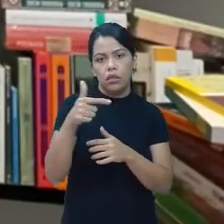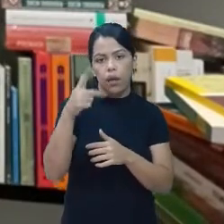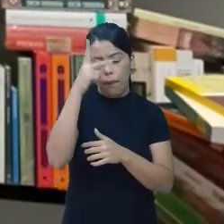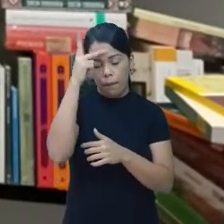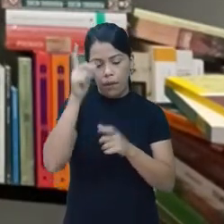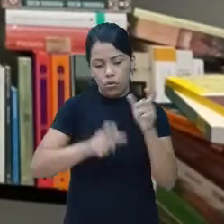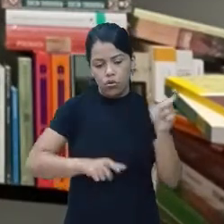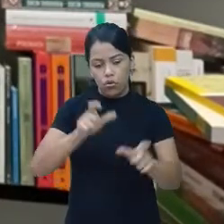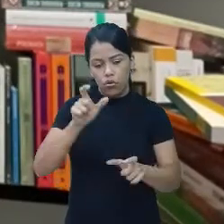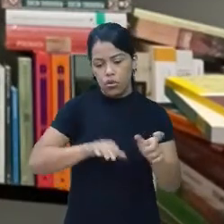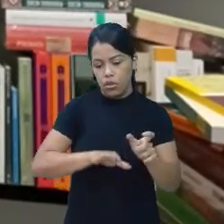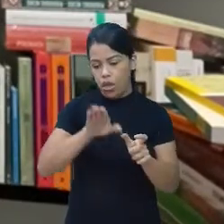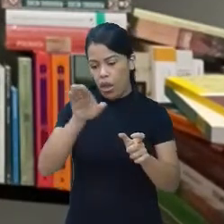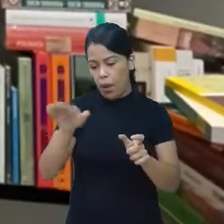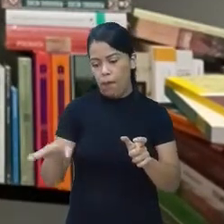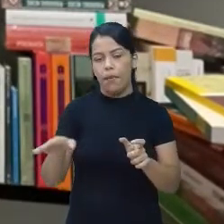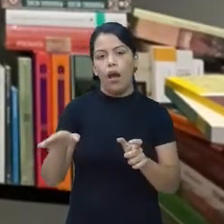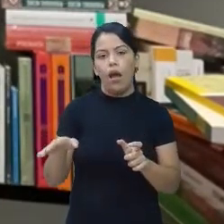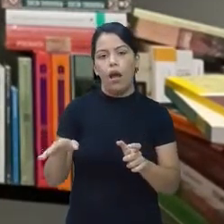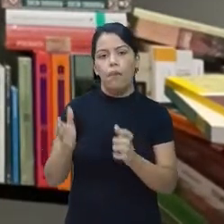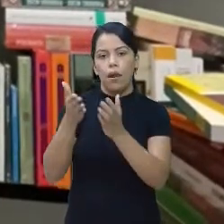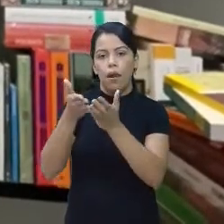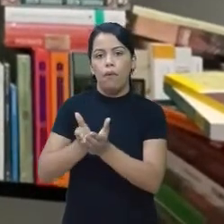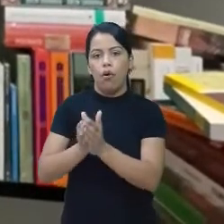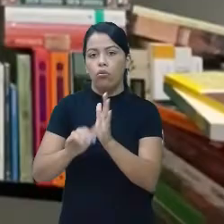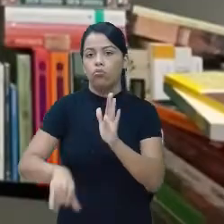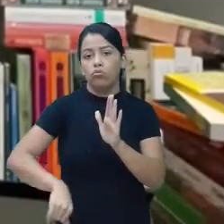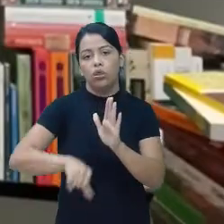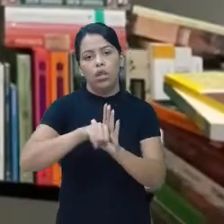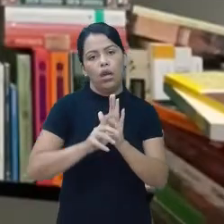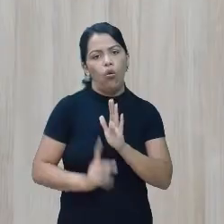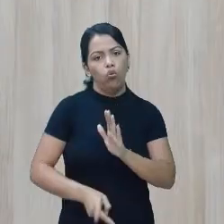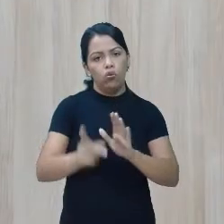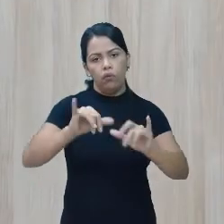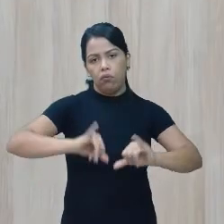portos clandestinos e continuavam sofrendo.